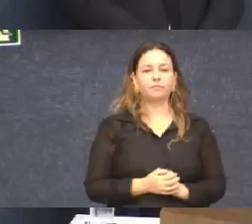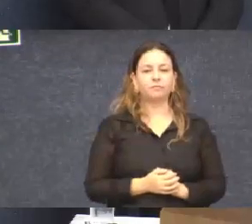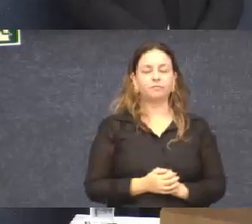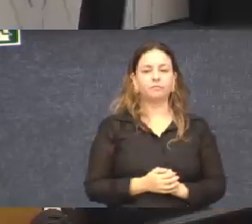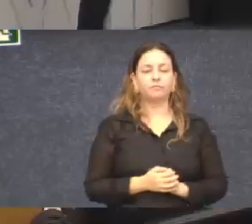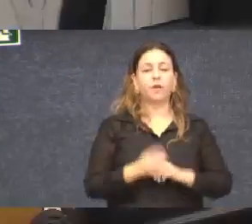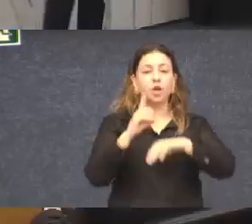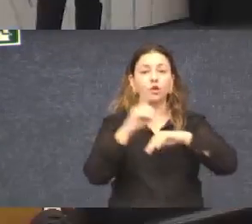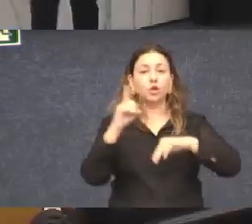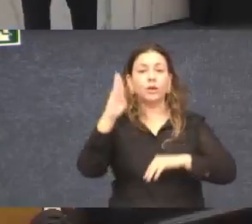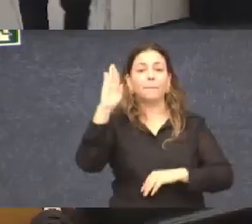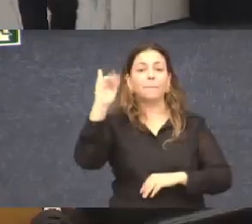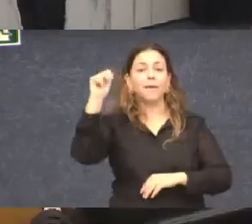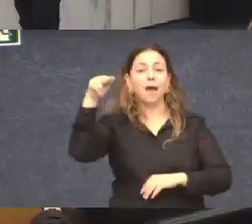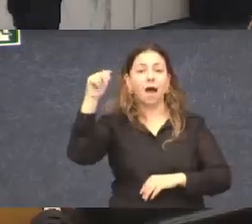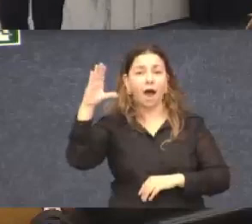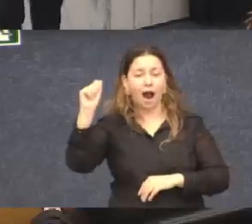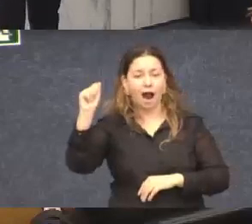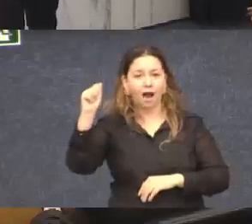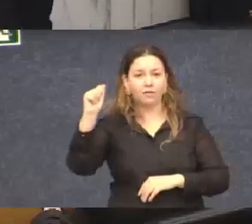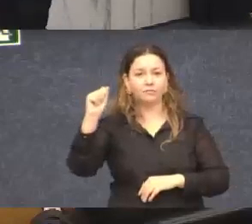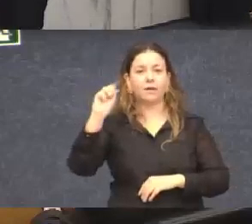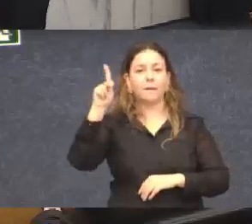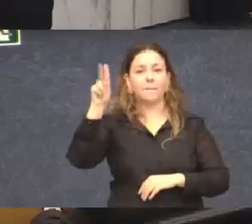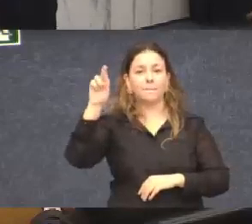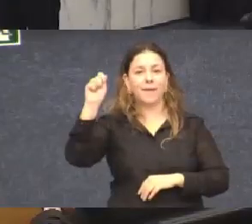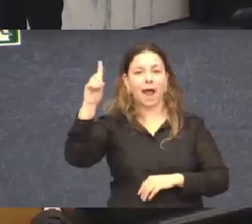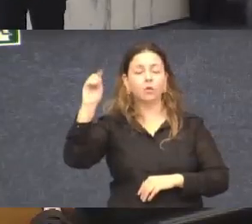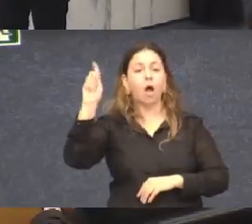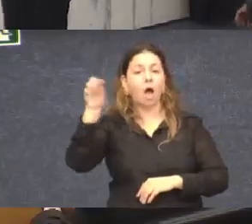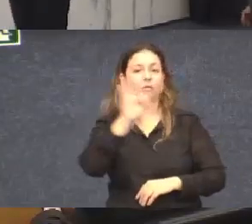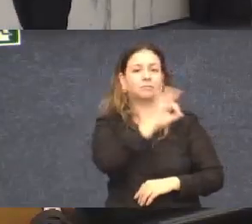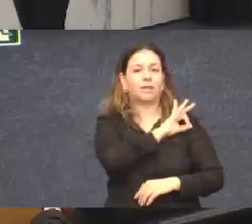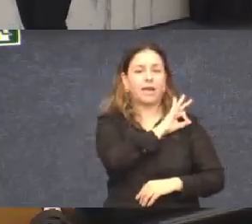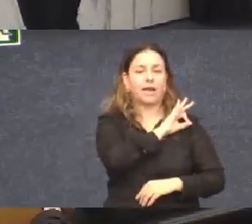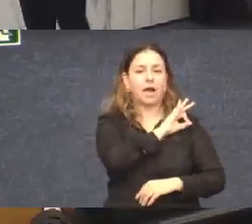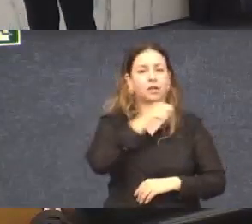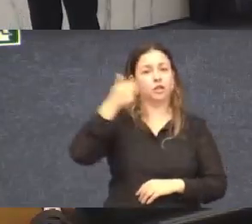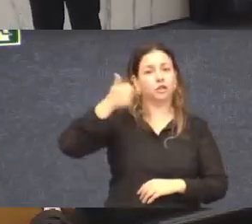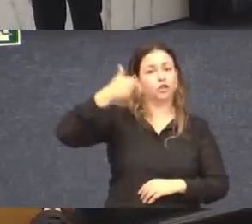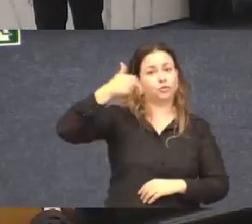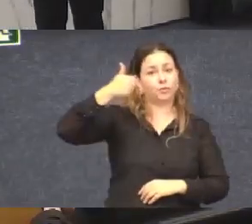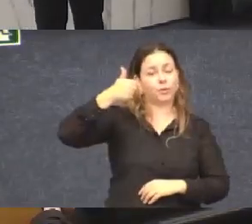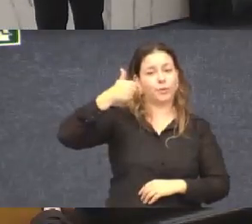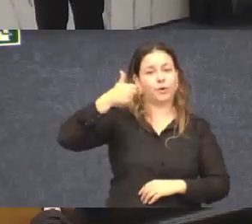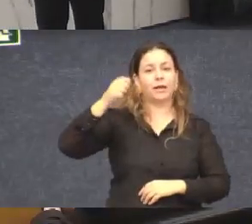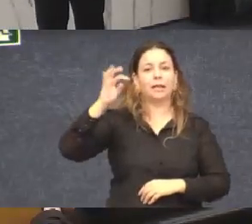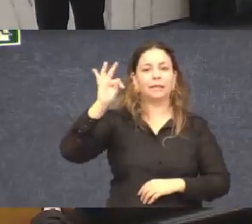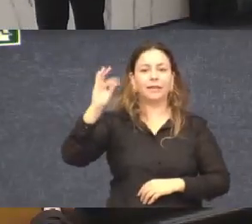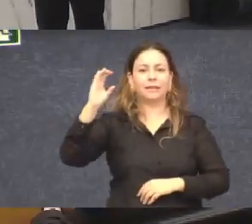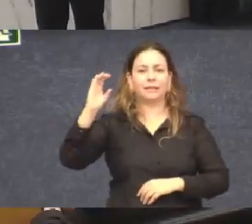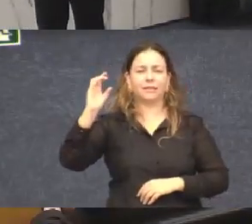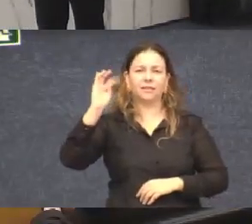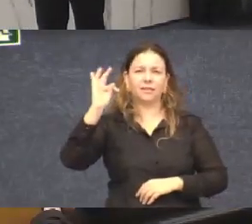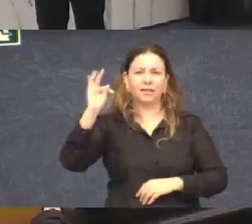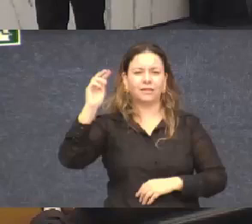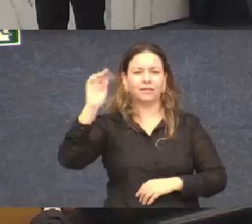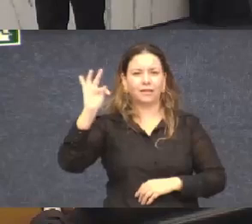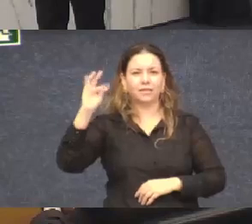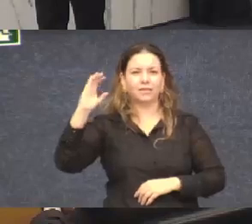Doutora Bianca Santos Zé Prado Vanderlei. É preciso ter delegada cuidado titular, pra prestar de não